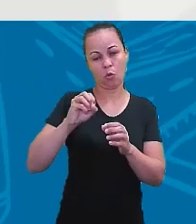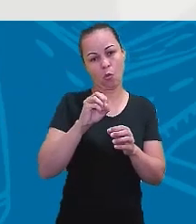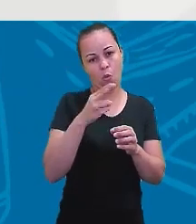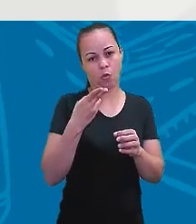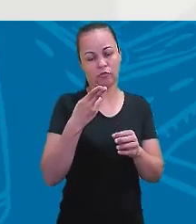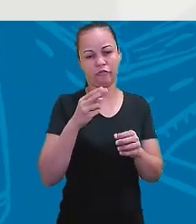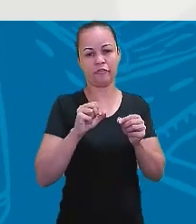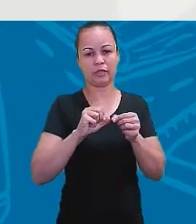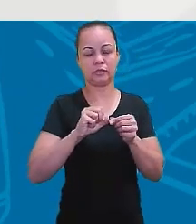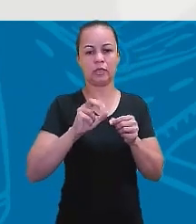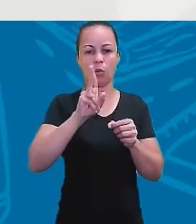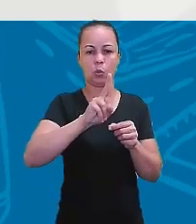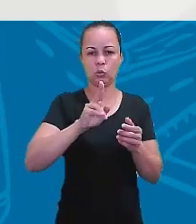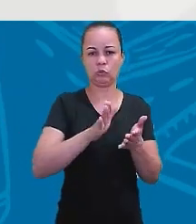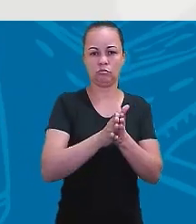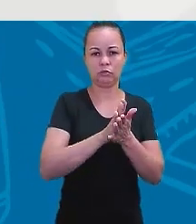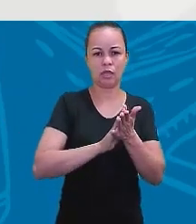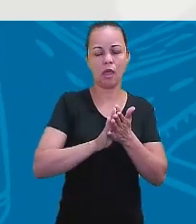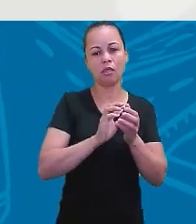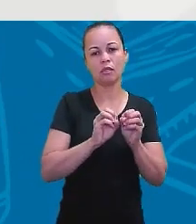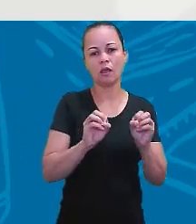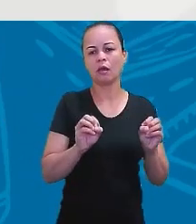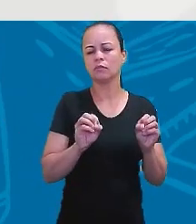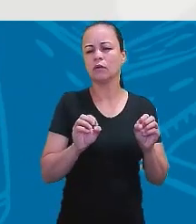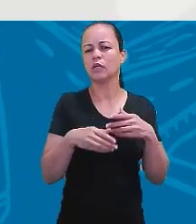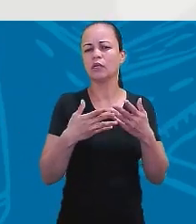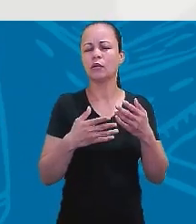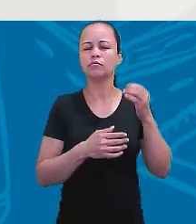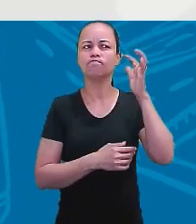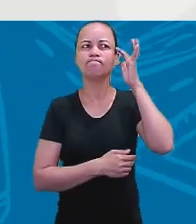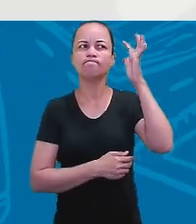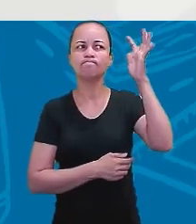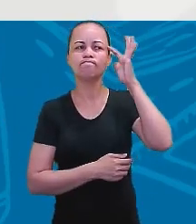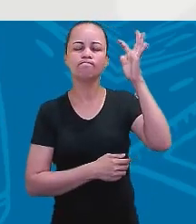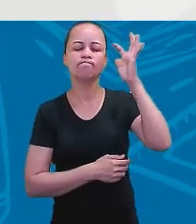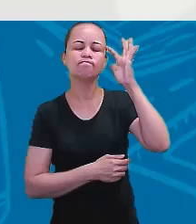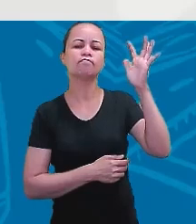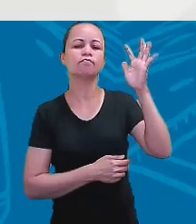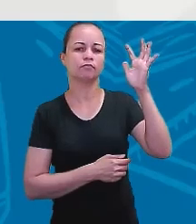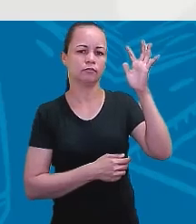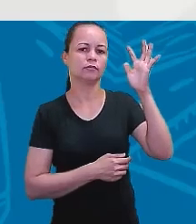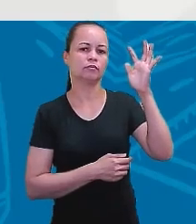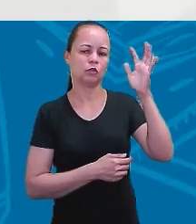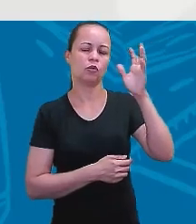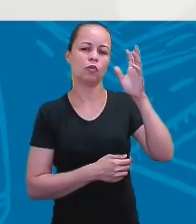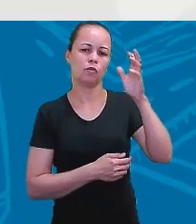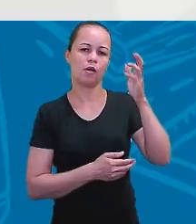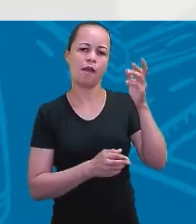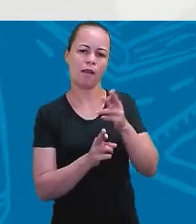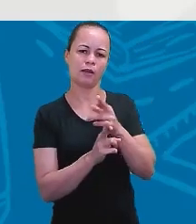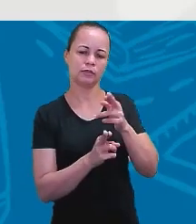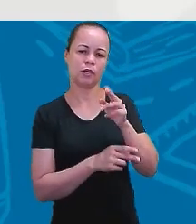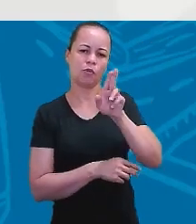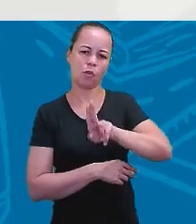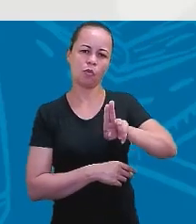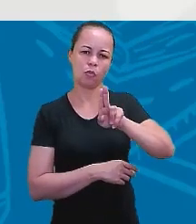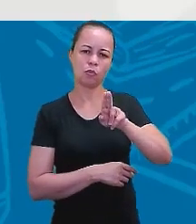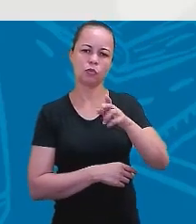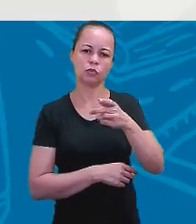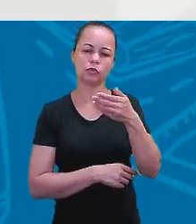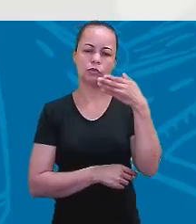Então, cabe a gente ter essa reflexão, cabe a gente ter esse olhar crítico com relação ao uso de alguns tipos de